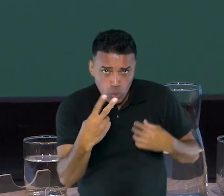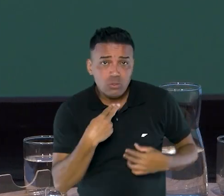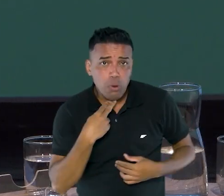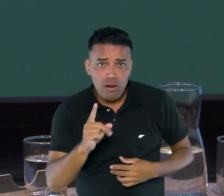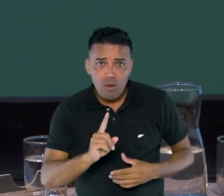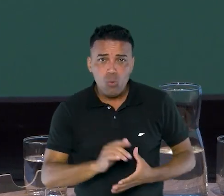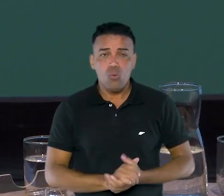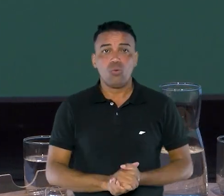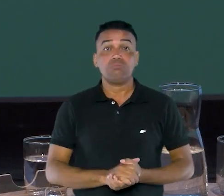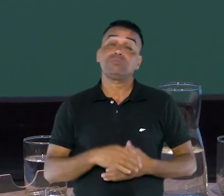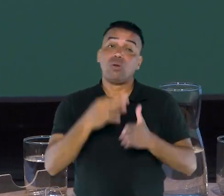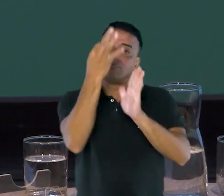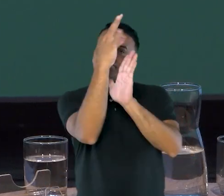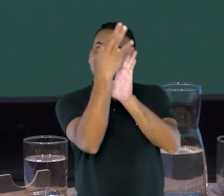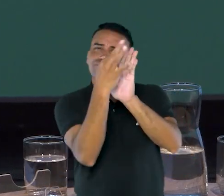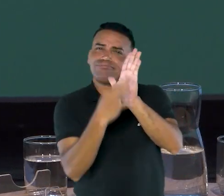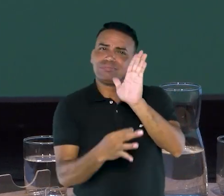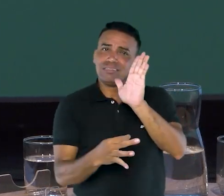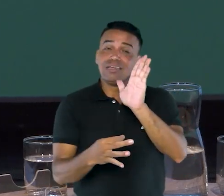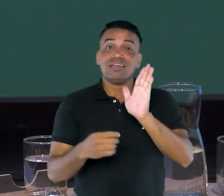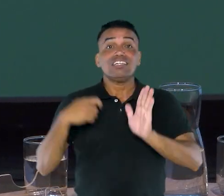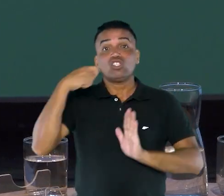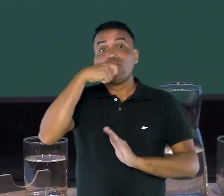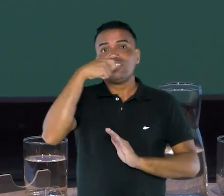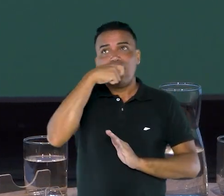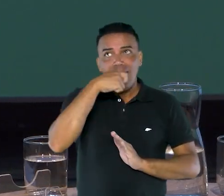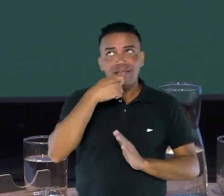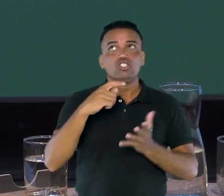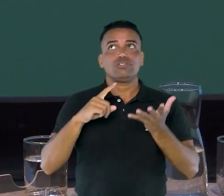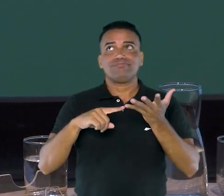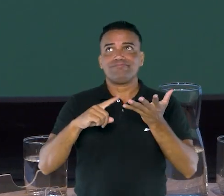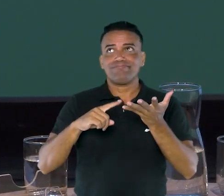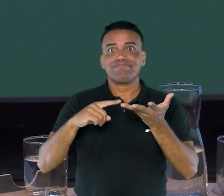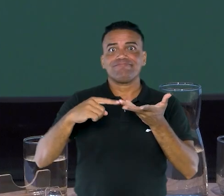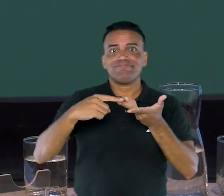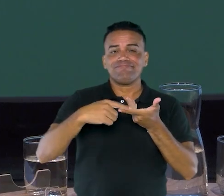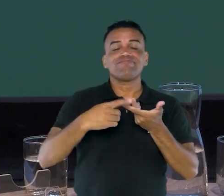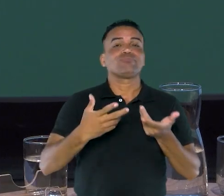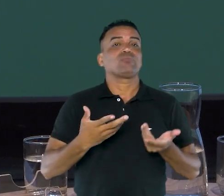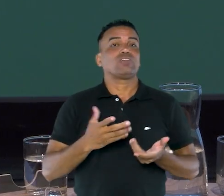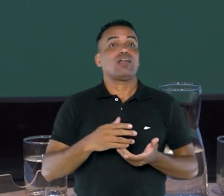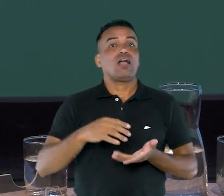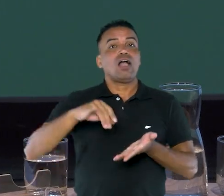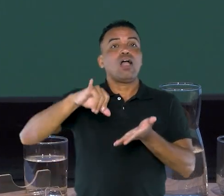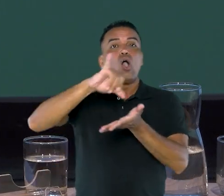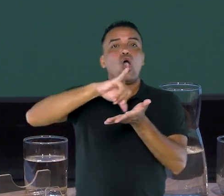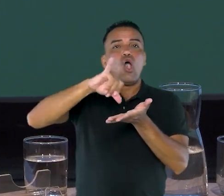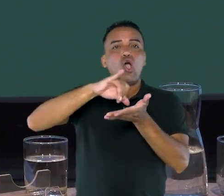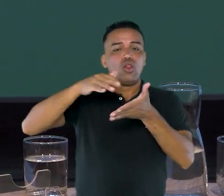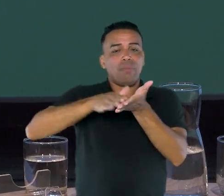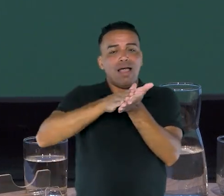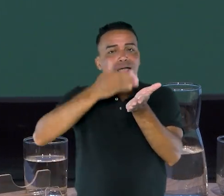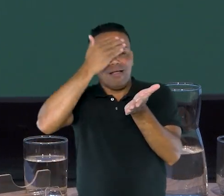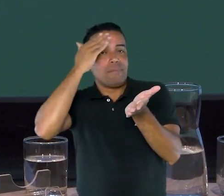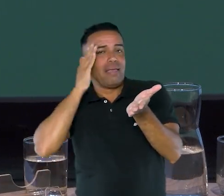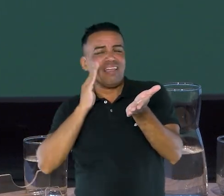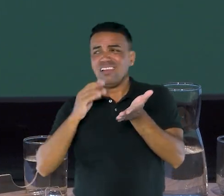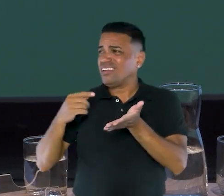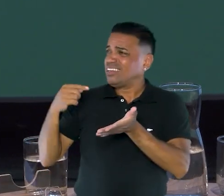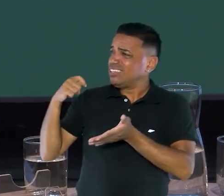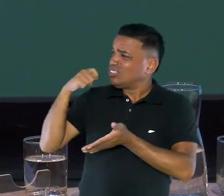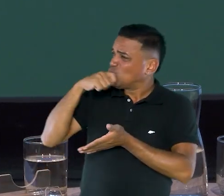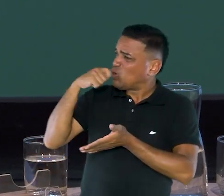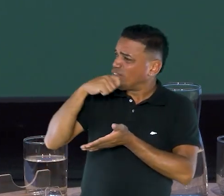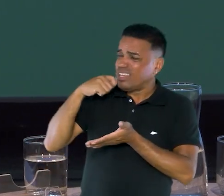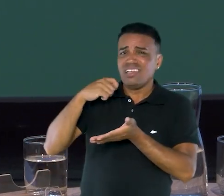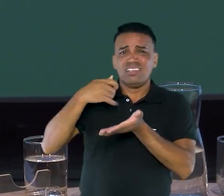2? É isso. Né? Uma escova de dente e um óleo para a pele. Eu falei, uma escova de